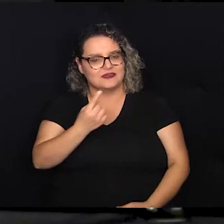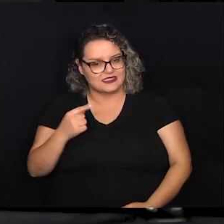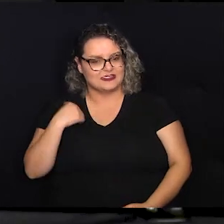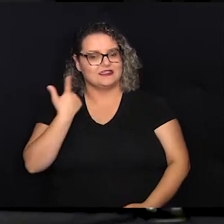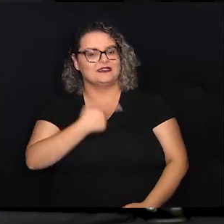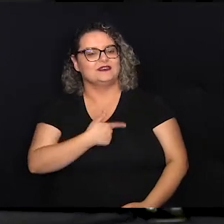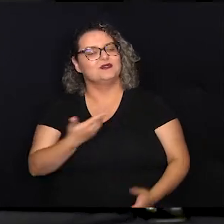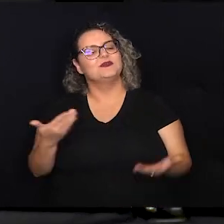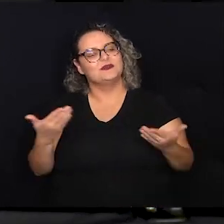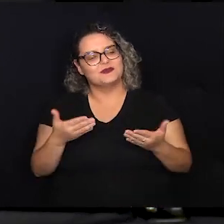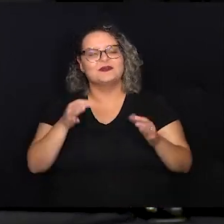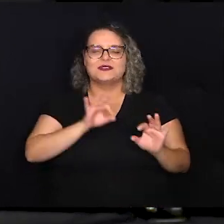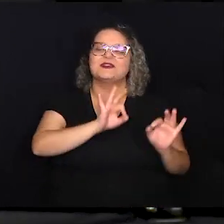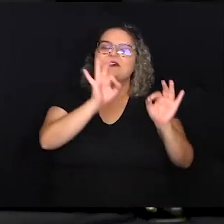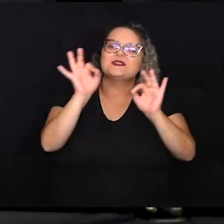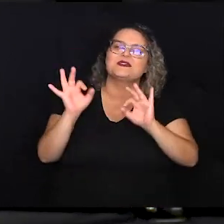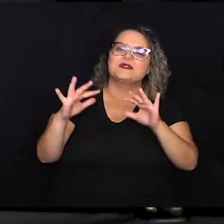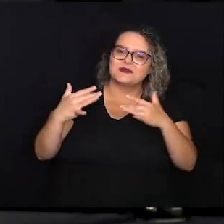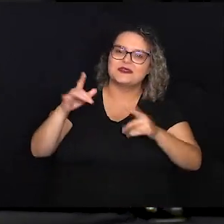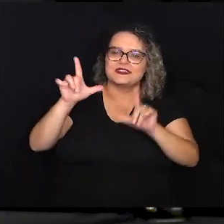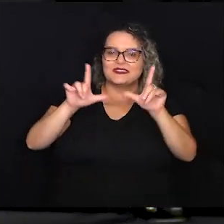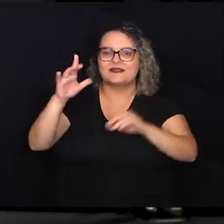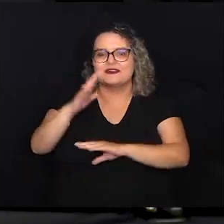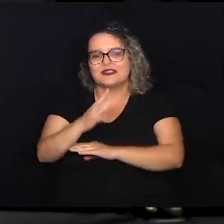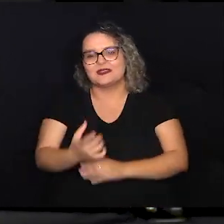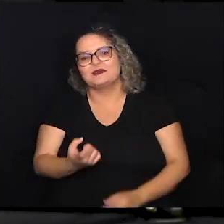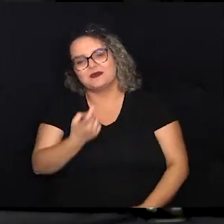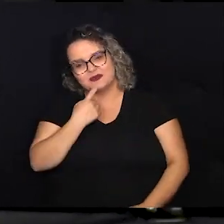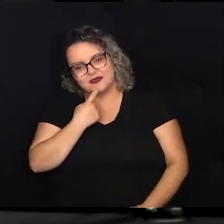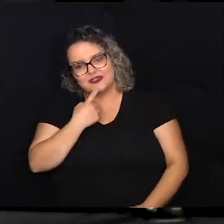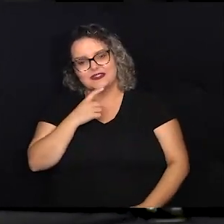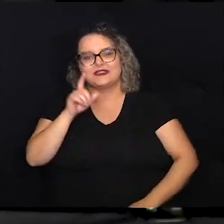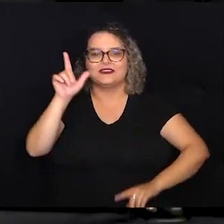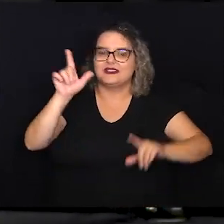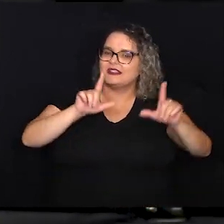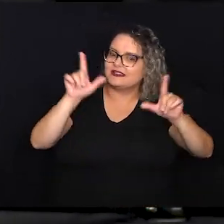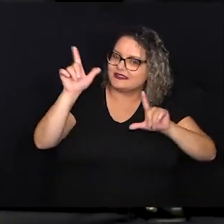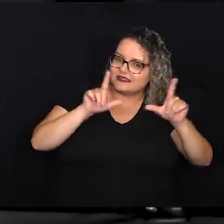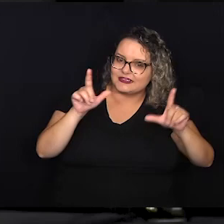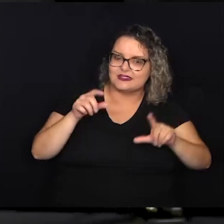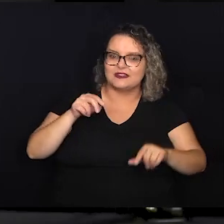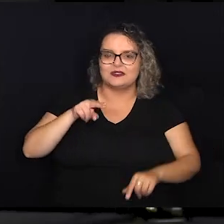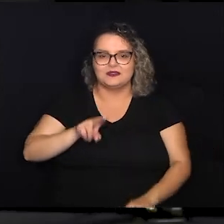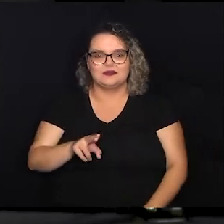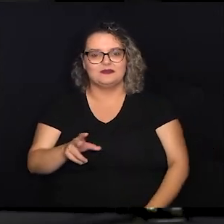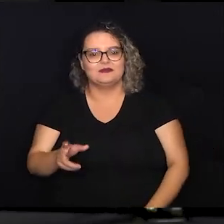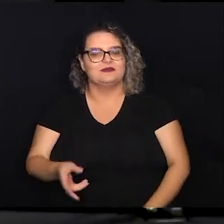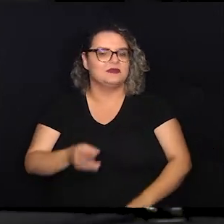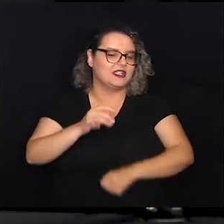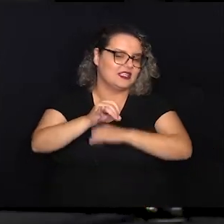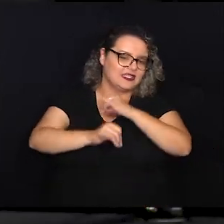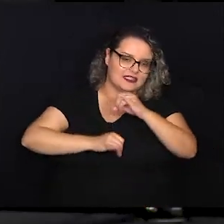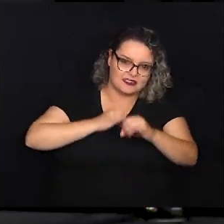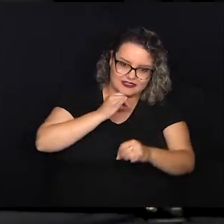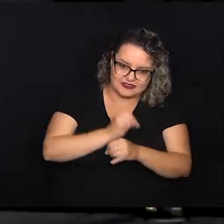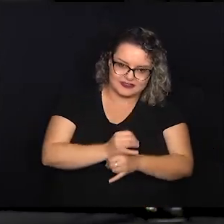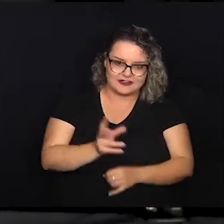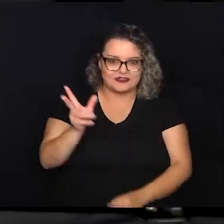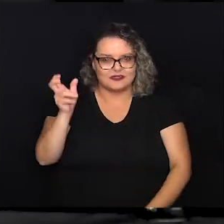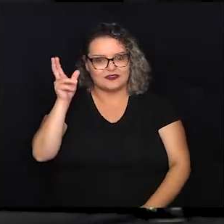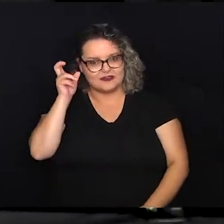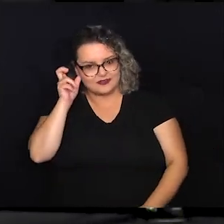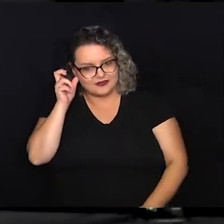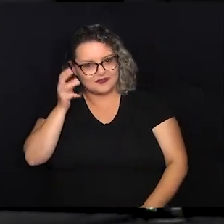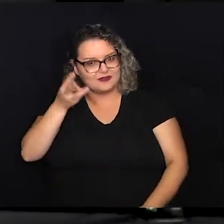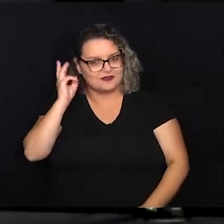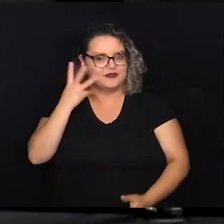cada um de nós que está aqui hoje assistindo a TV Câmara Campinas, seja na tela da televisão, seja pela internet, seja